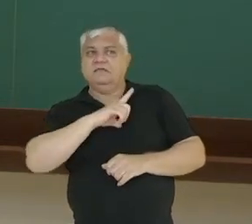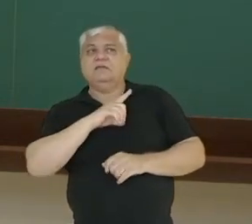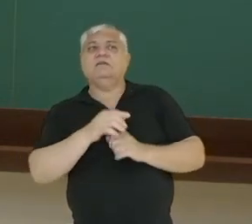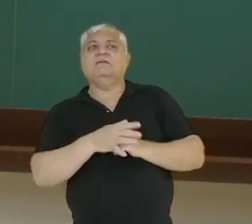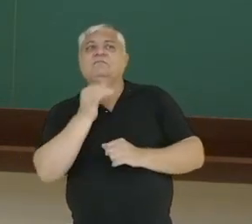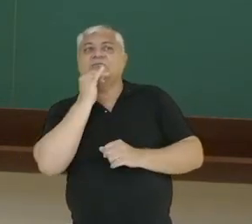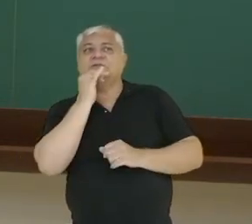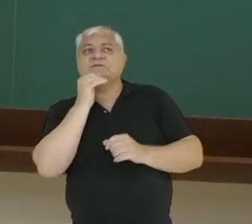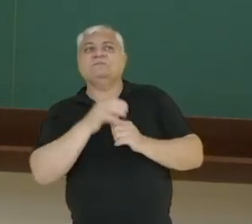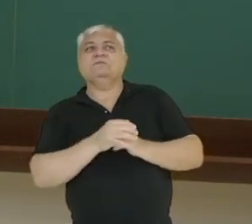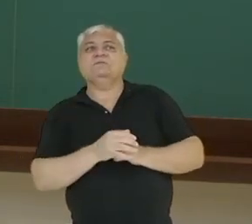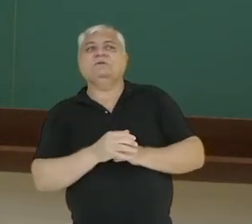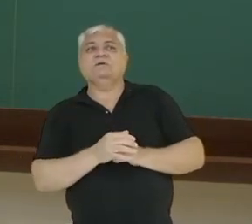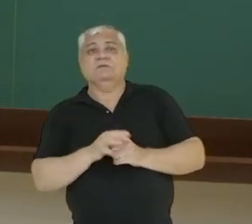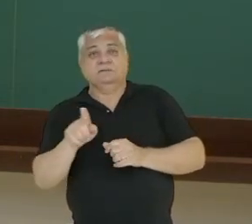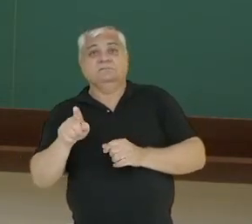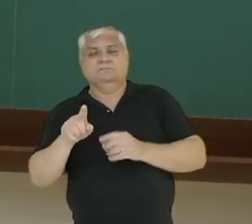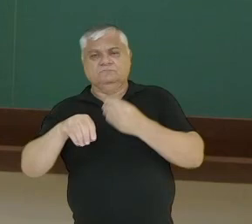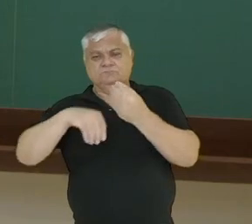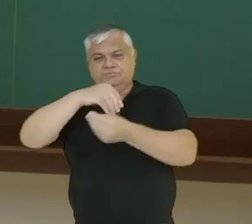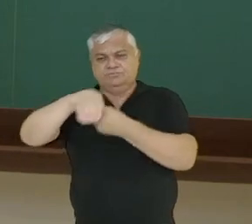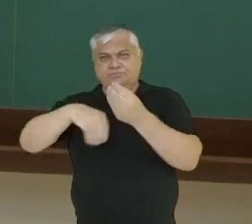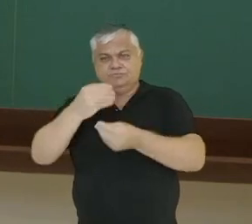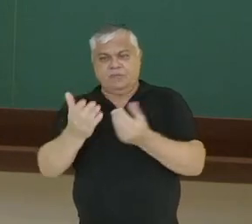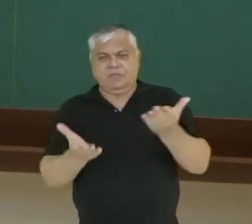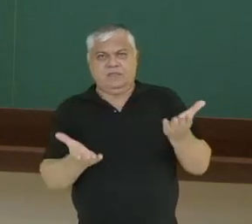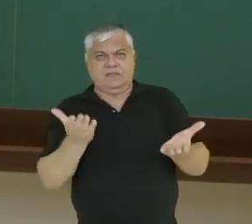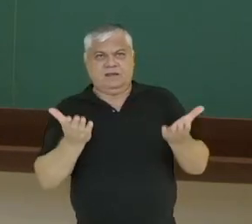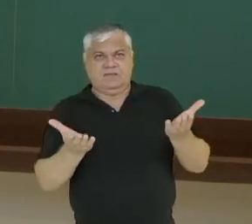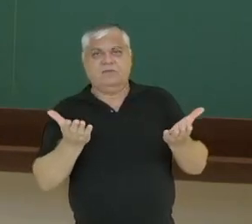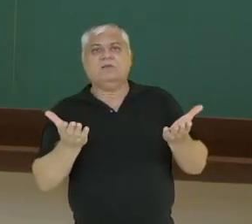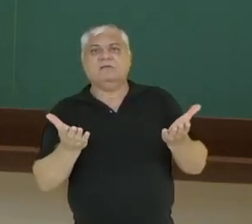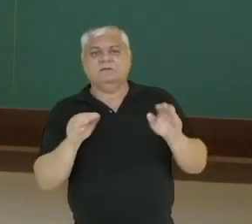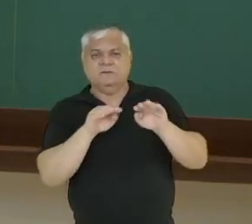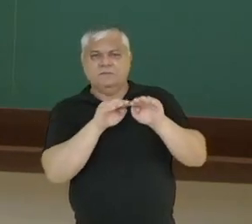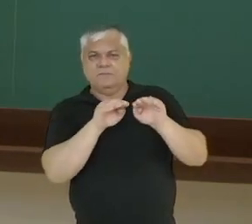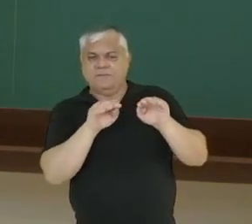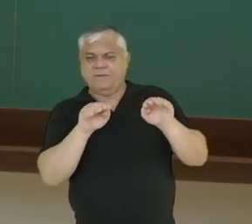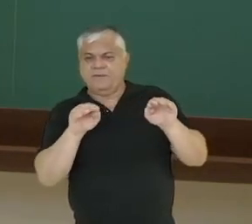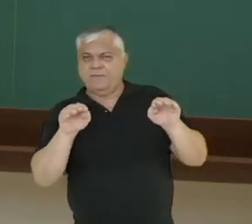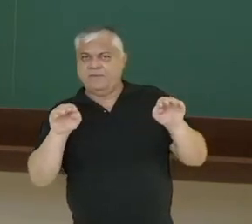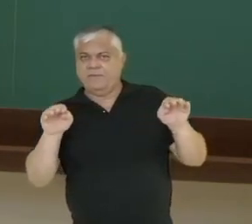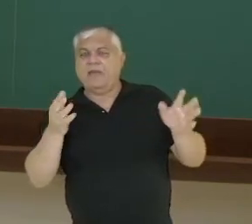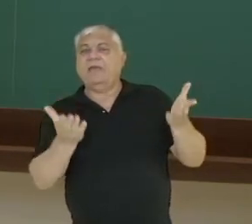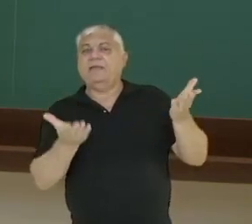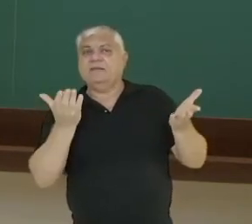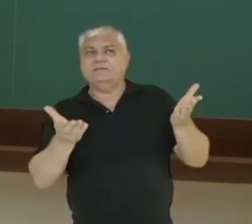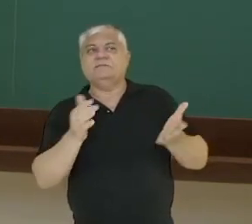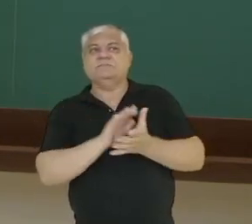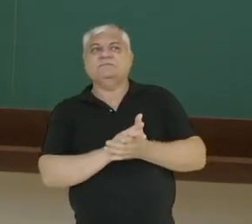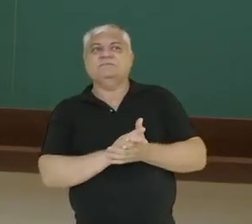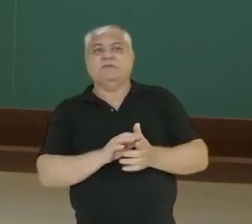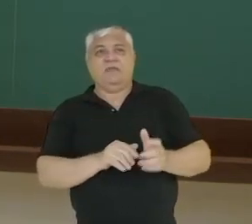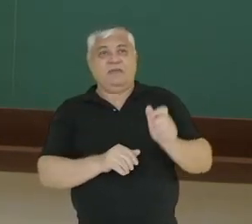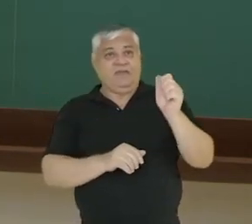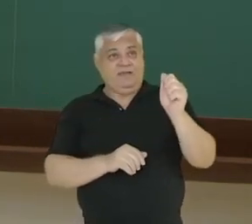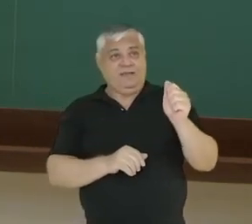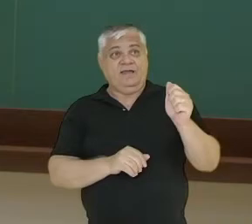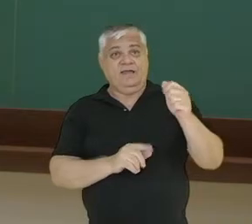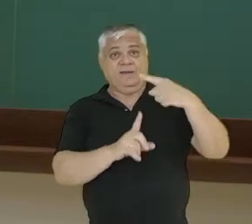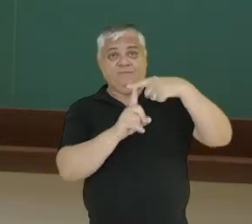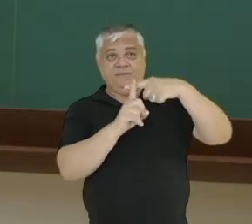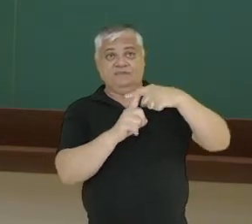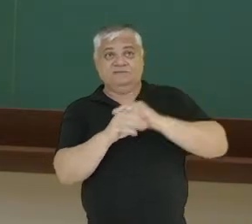que? Aqui nós temos um equilíbrio dinâmico, tá? Por quê? Nós temos